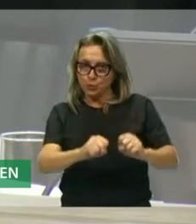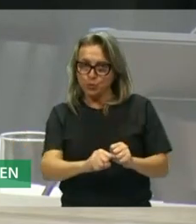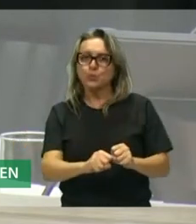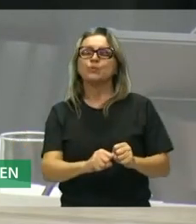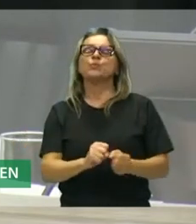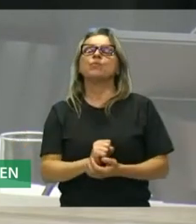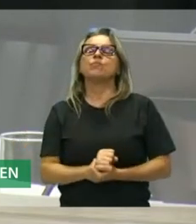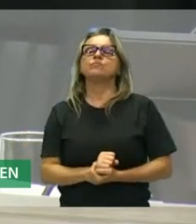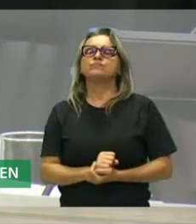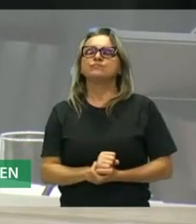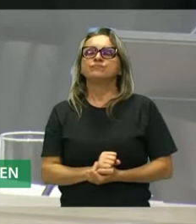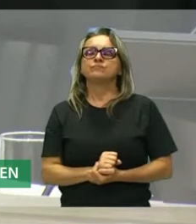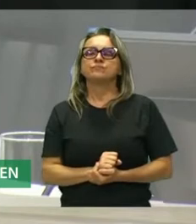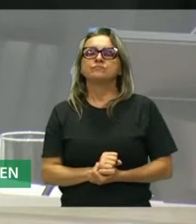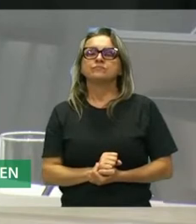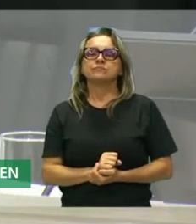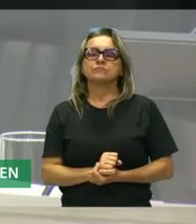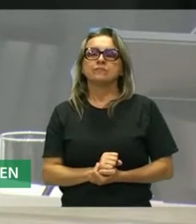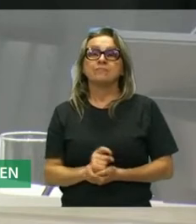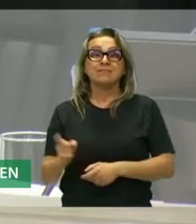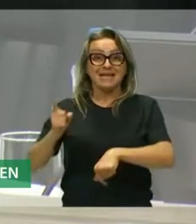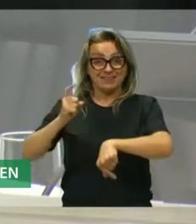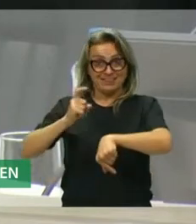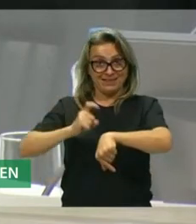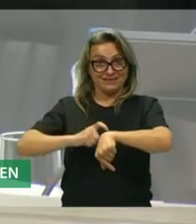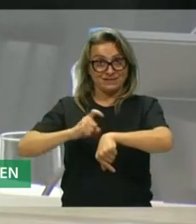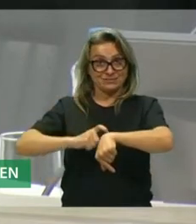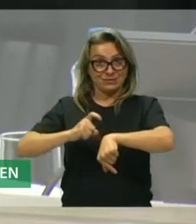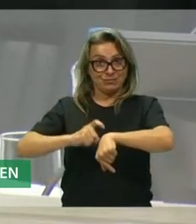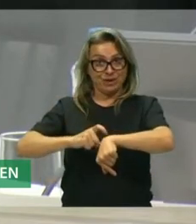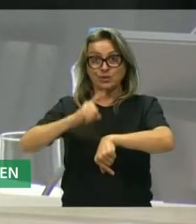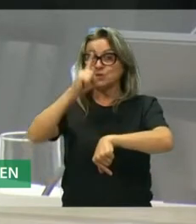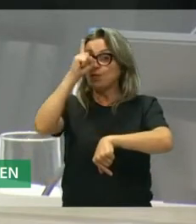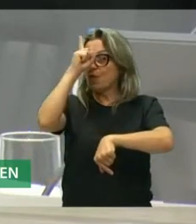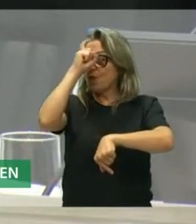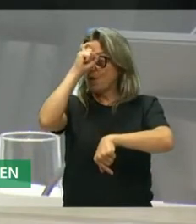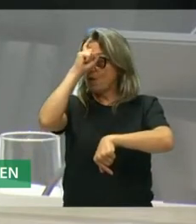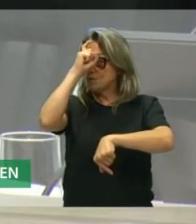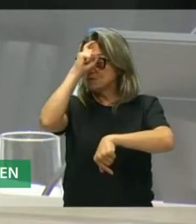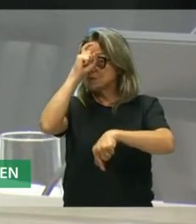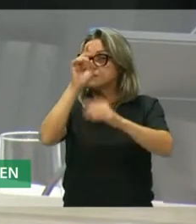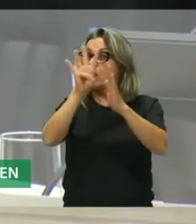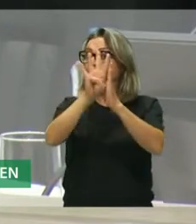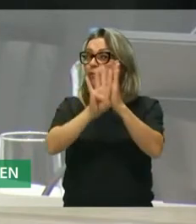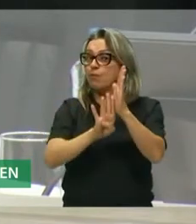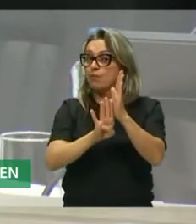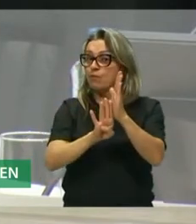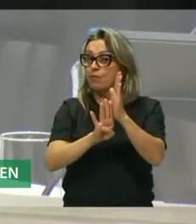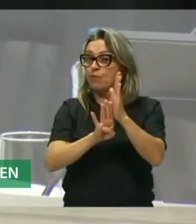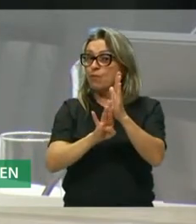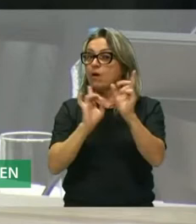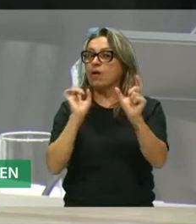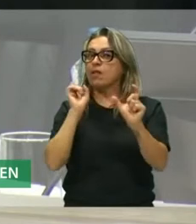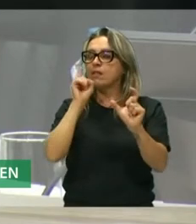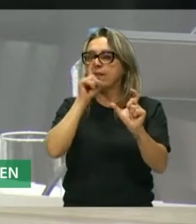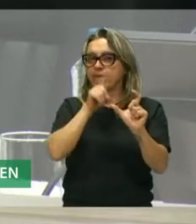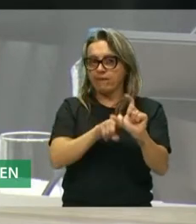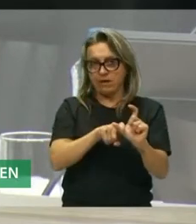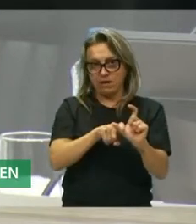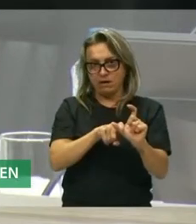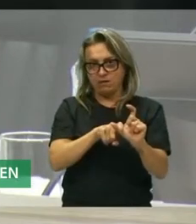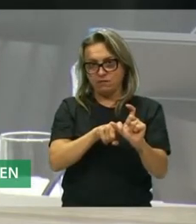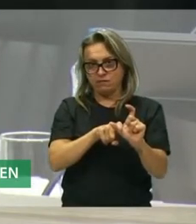esse período, e neste momento o Hospital Marieta Konder deve para o Instituto das